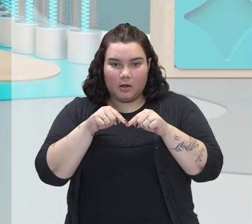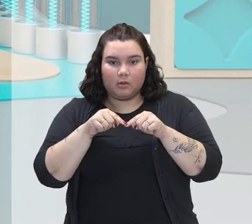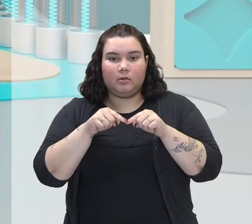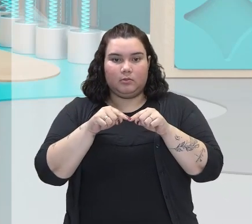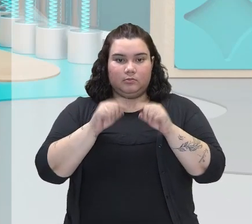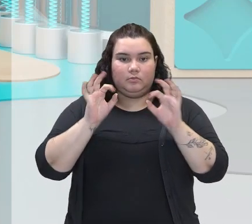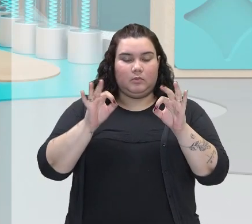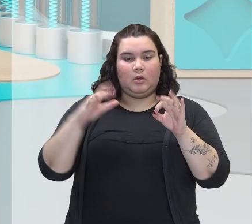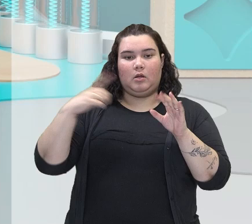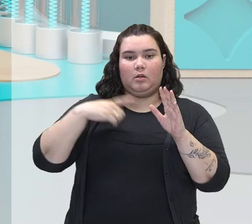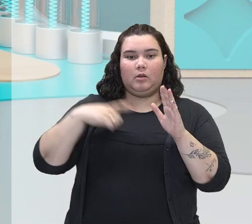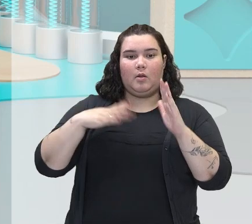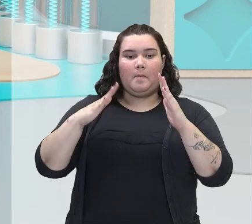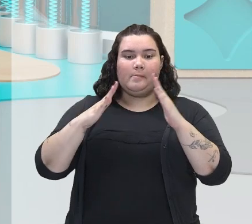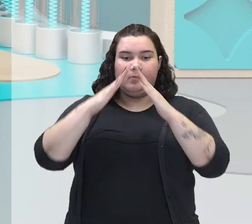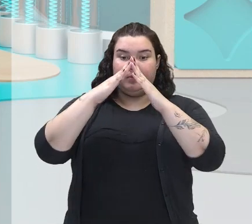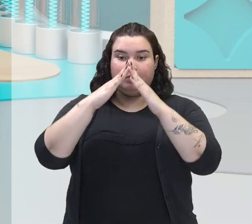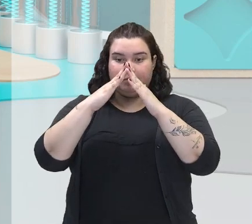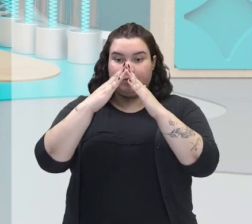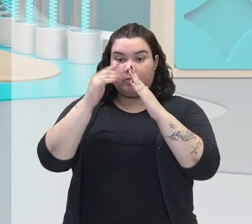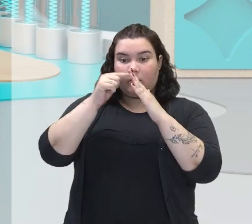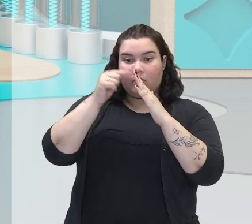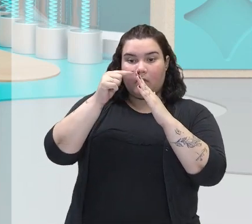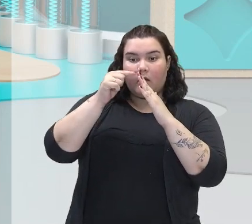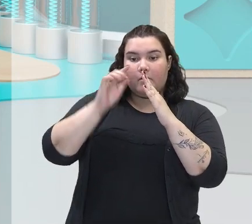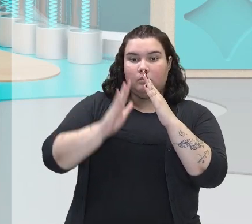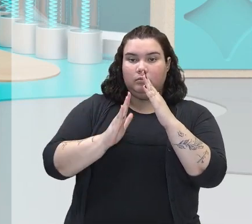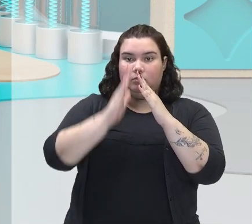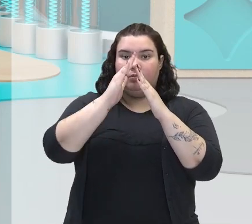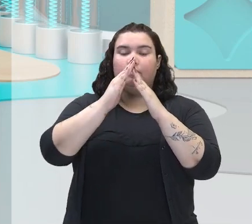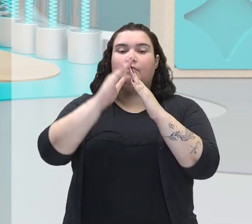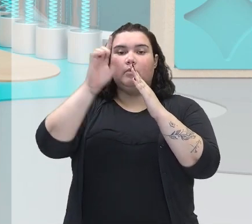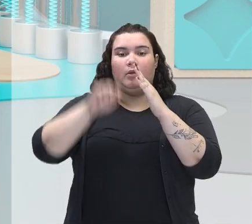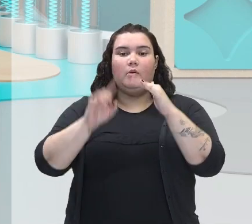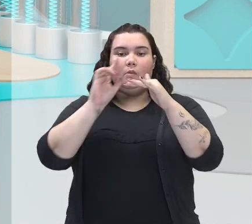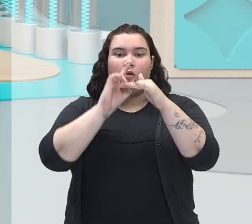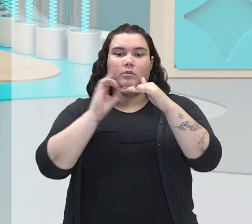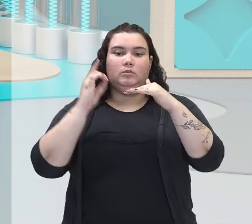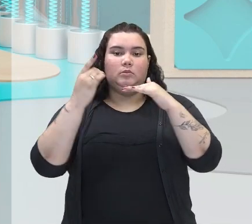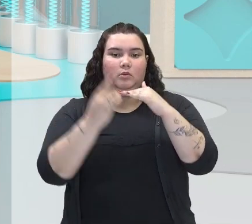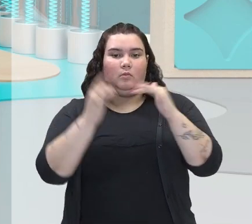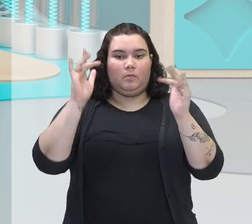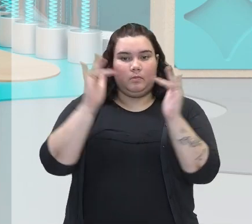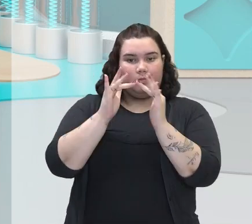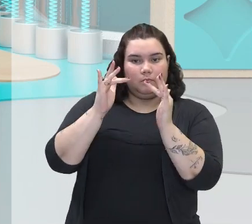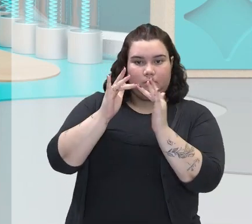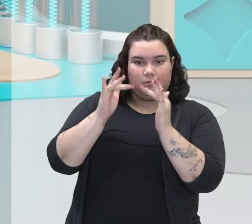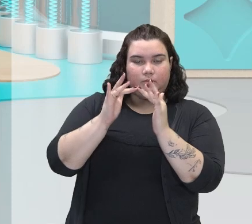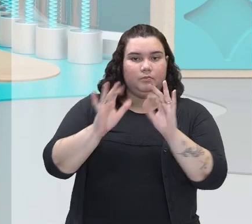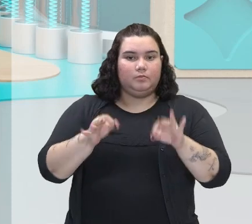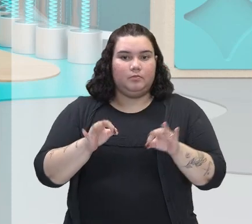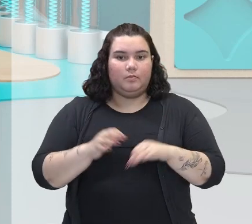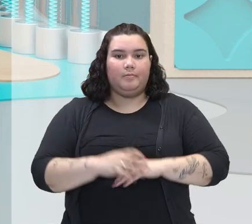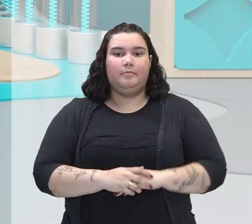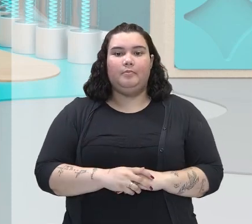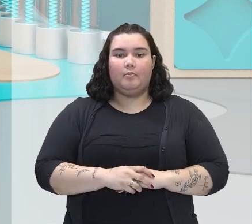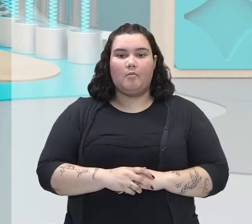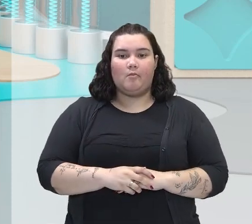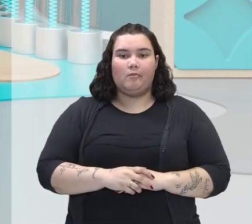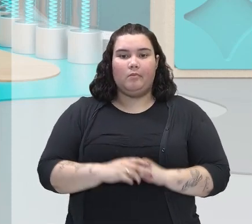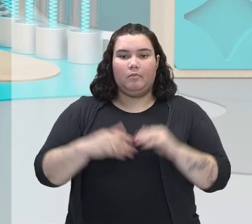ponta para cima, né, que a gente eleva o nosso olhar para cima, era a ligação do faraó com Deus.